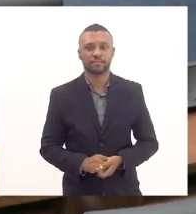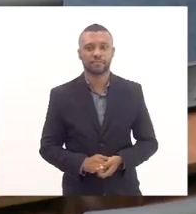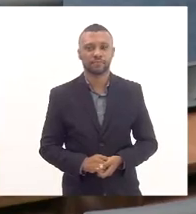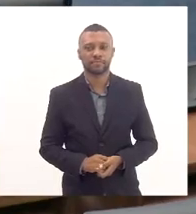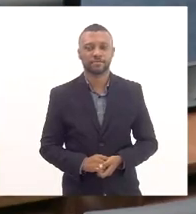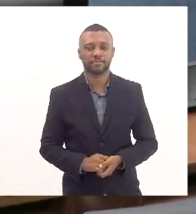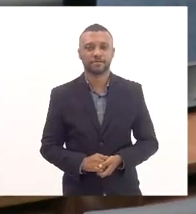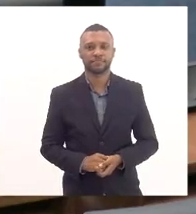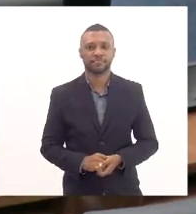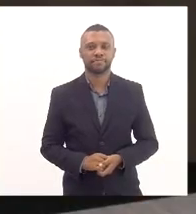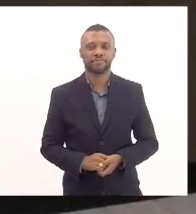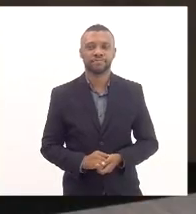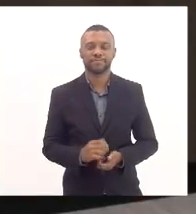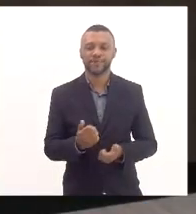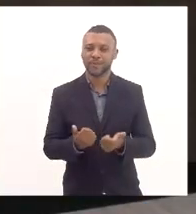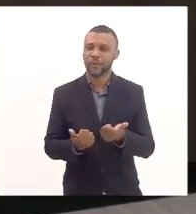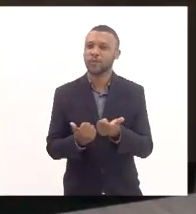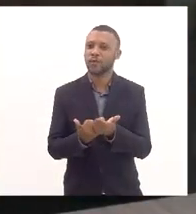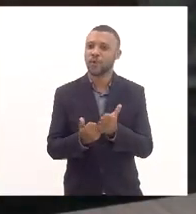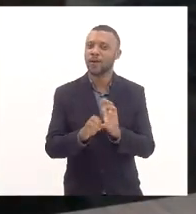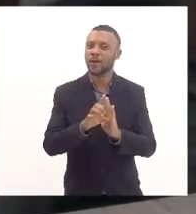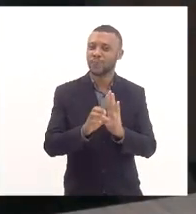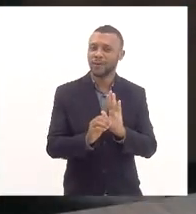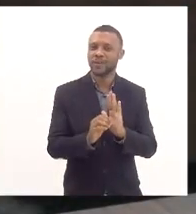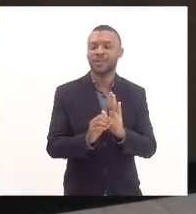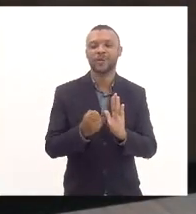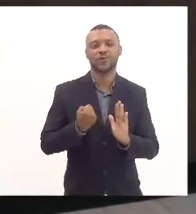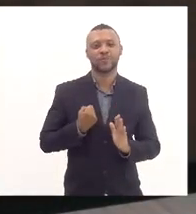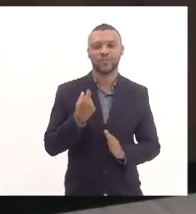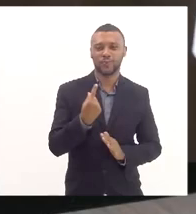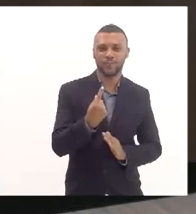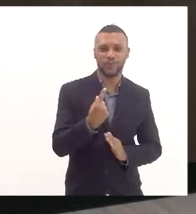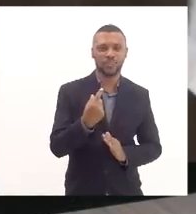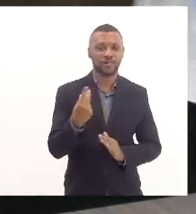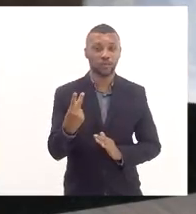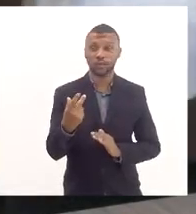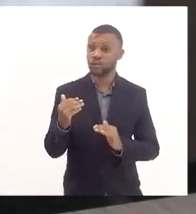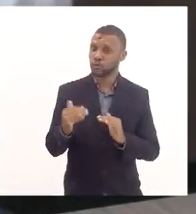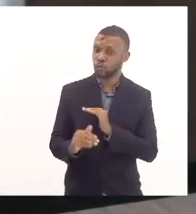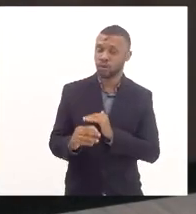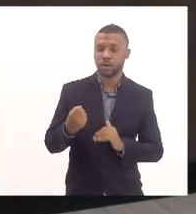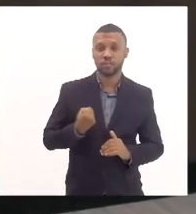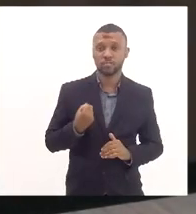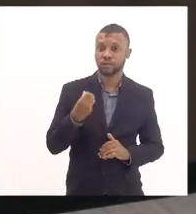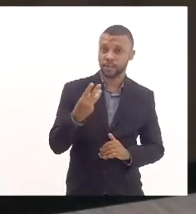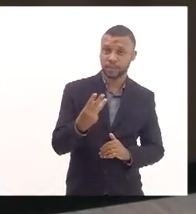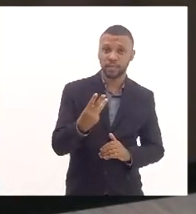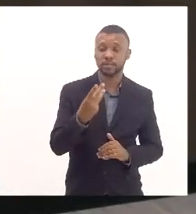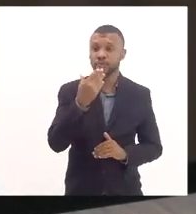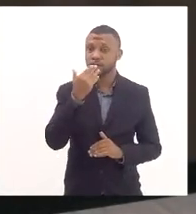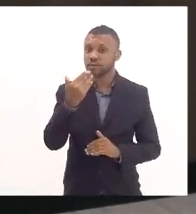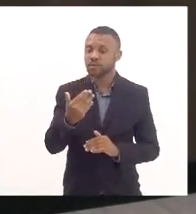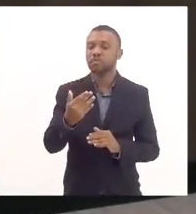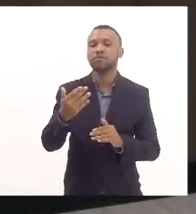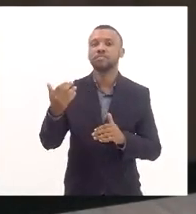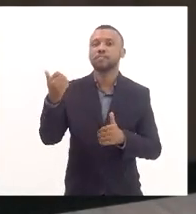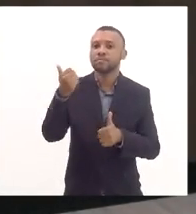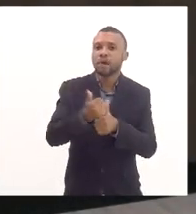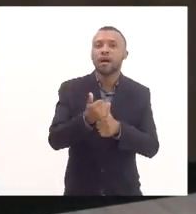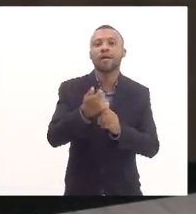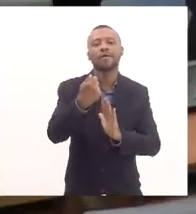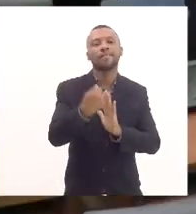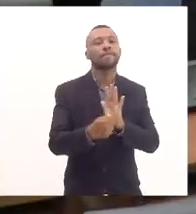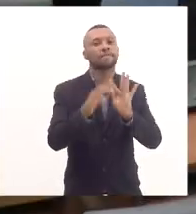e favoráveis emendas 1 e 2 contrário à emenda 3 concluindo por substitutivo de um forma final de